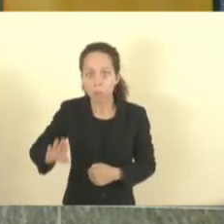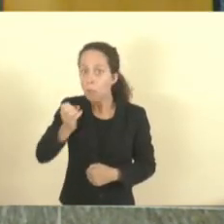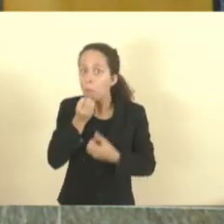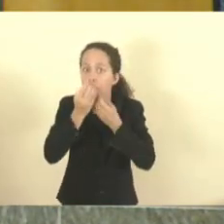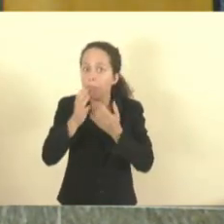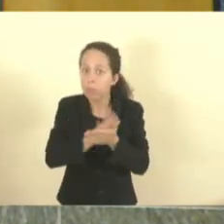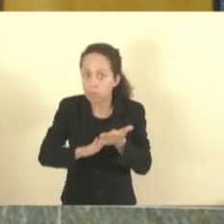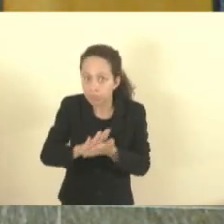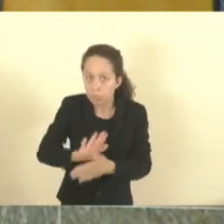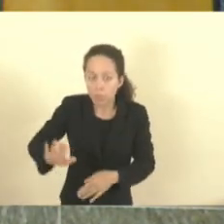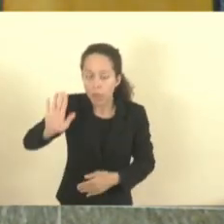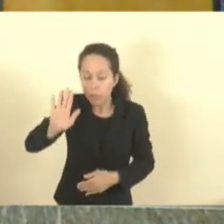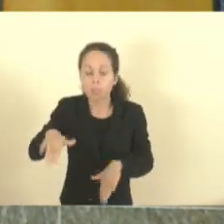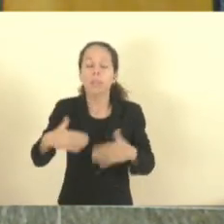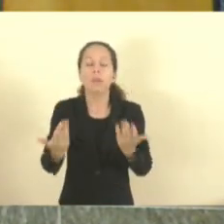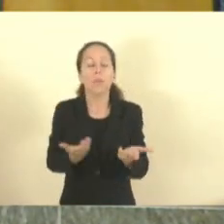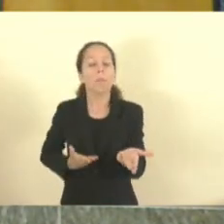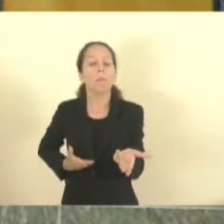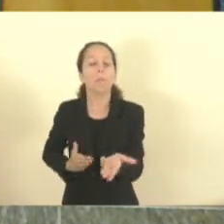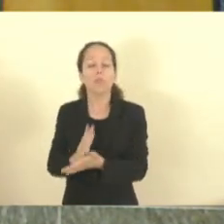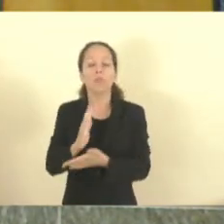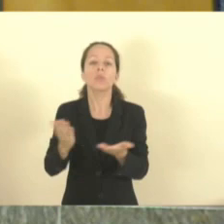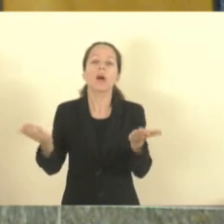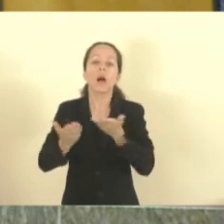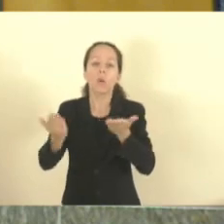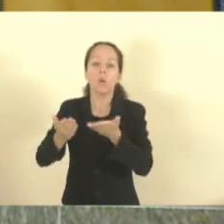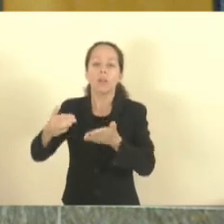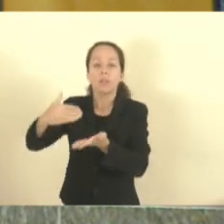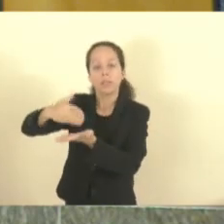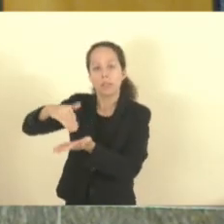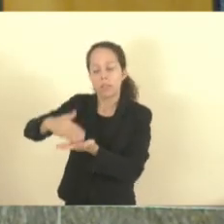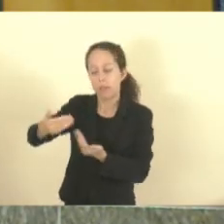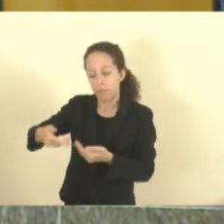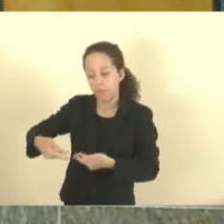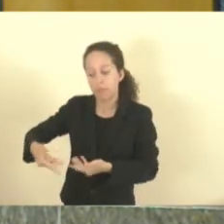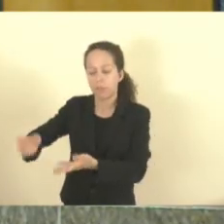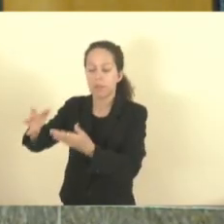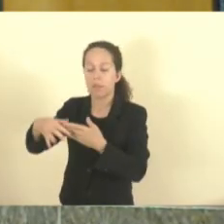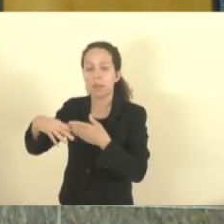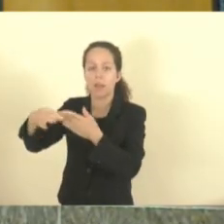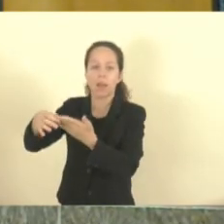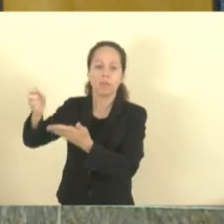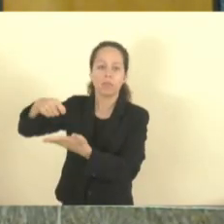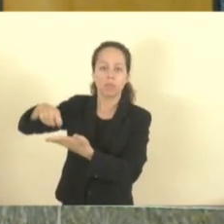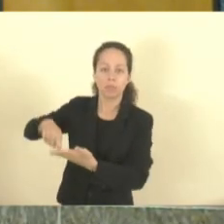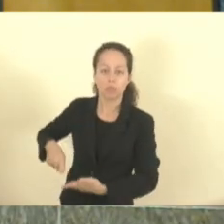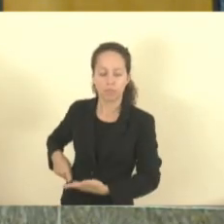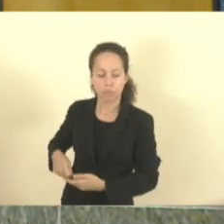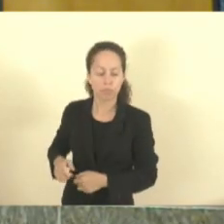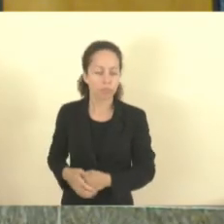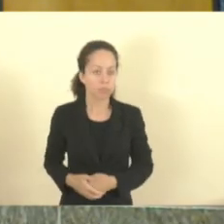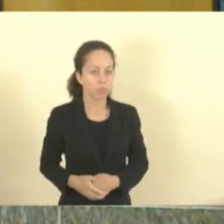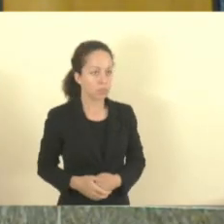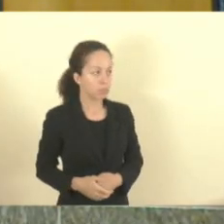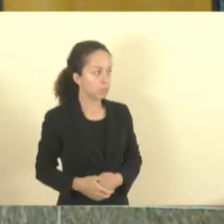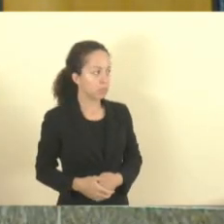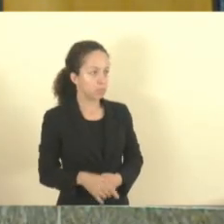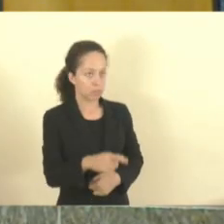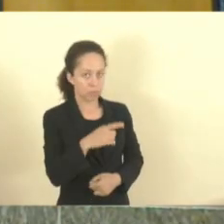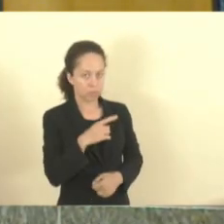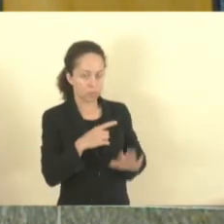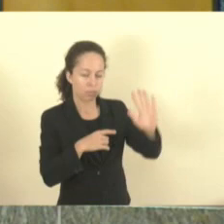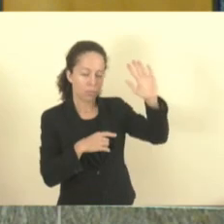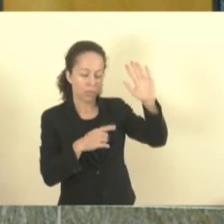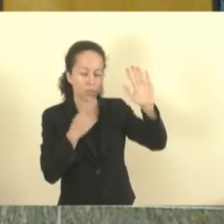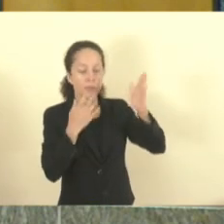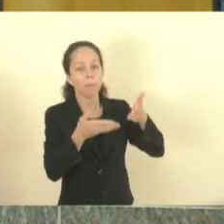projeto, a Secretaria para Extração dos Autógrafos. o presidente? É pela ordem, deputado. É pedir pela ordem.